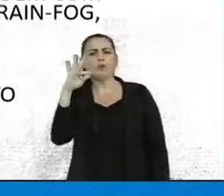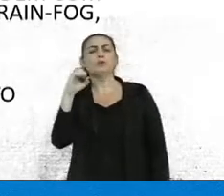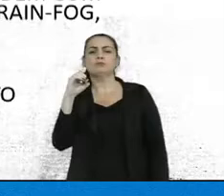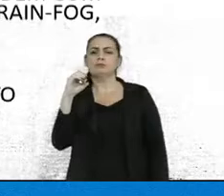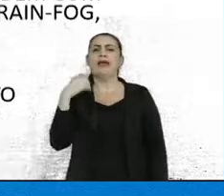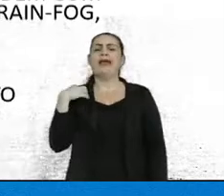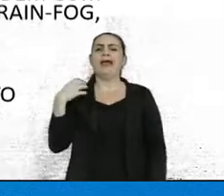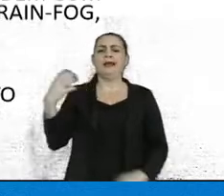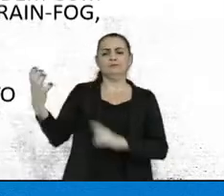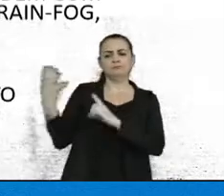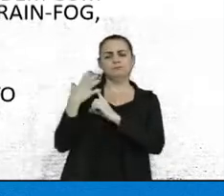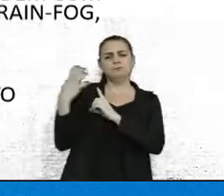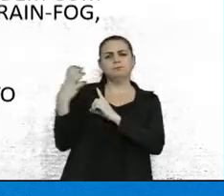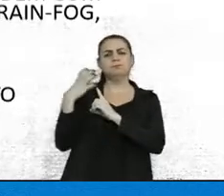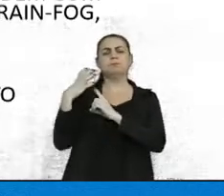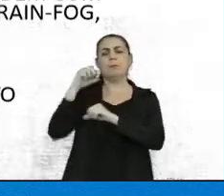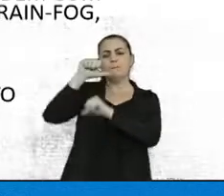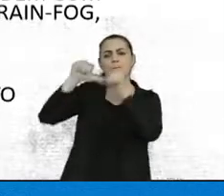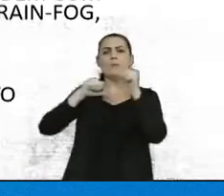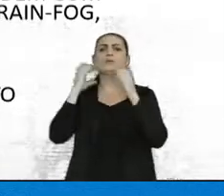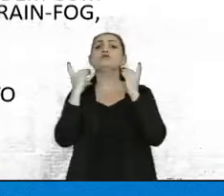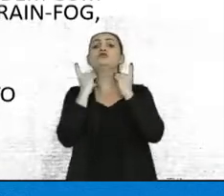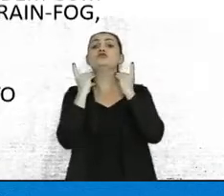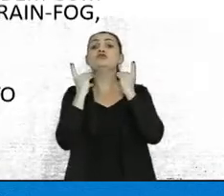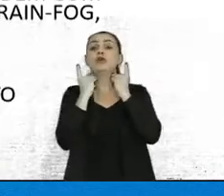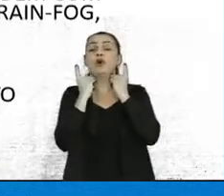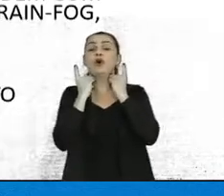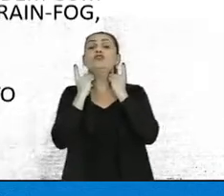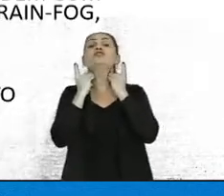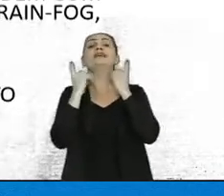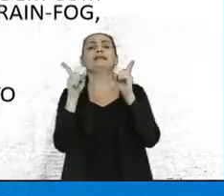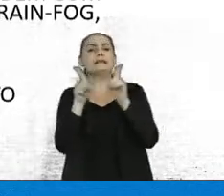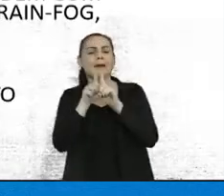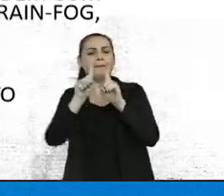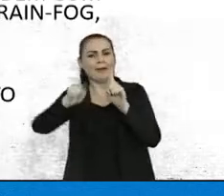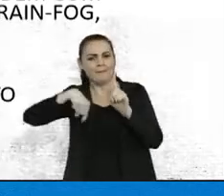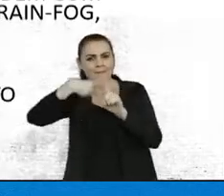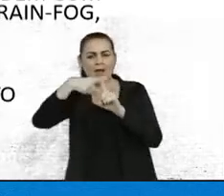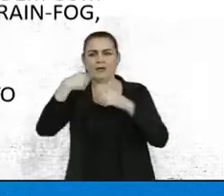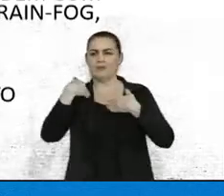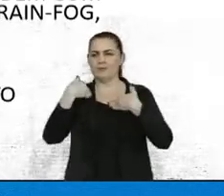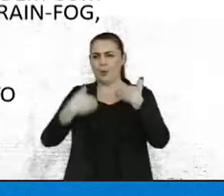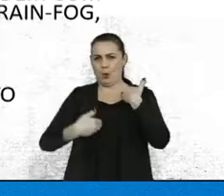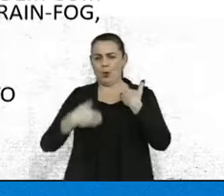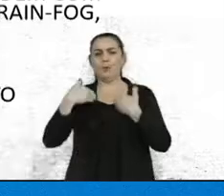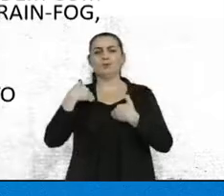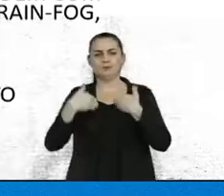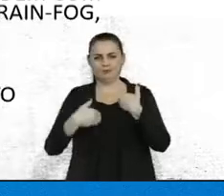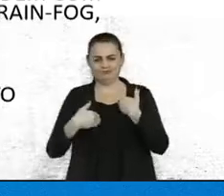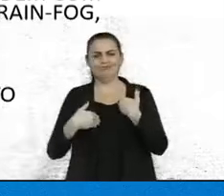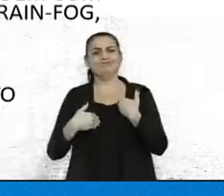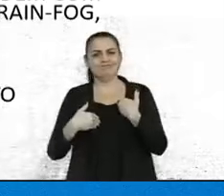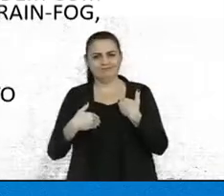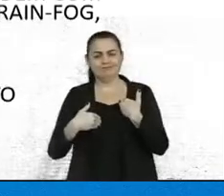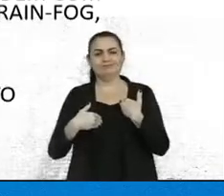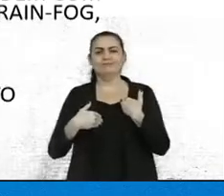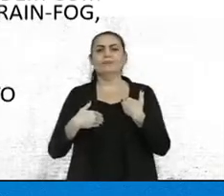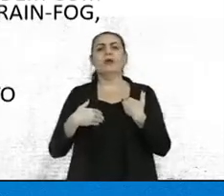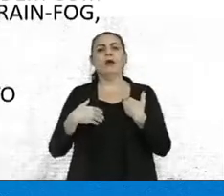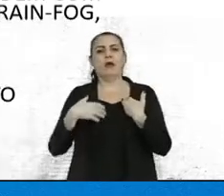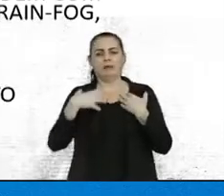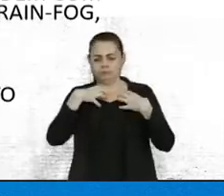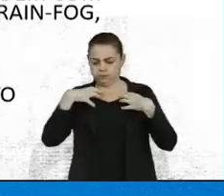e generalizada. E vários desses comprometimentos sistêmicos e generalizados, eles